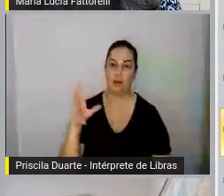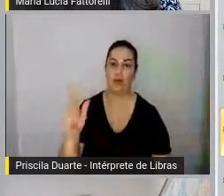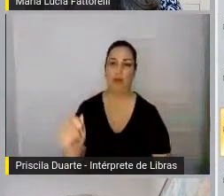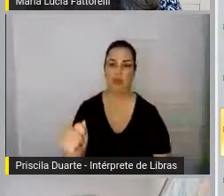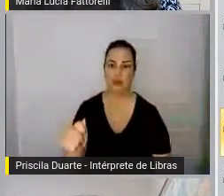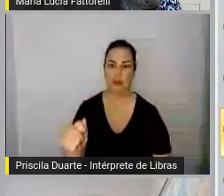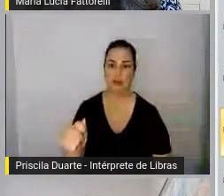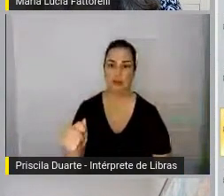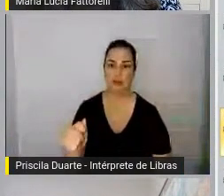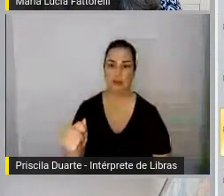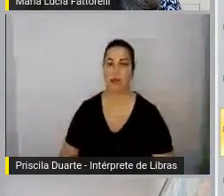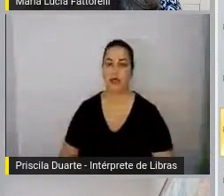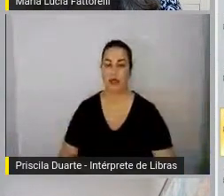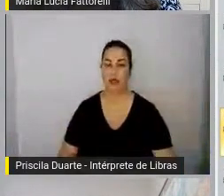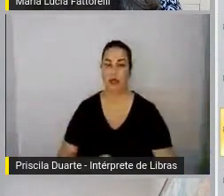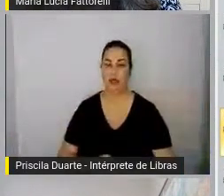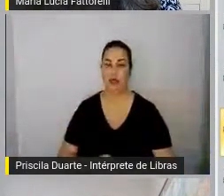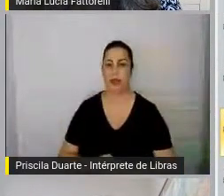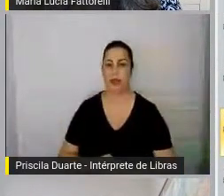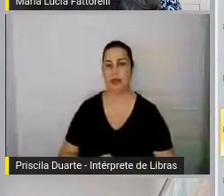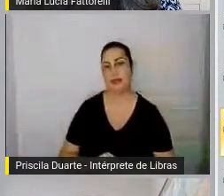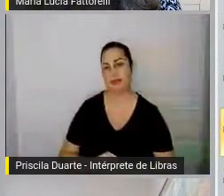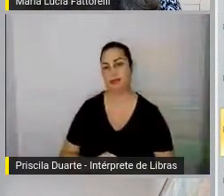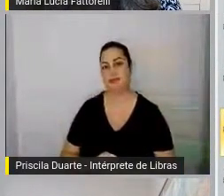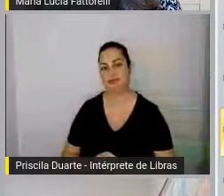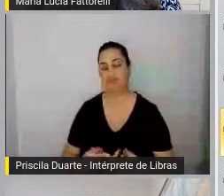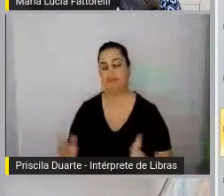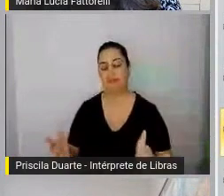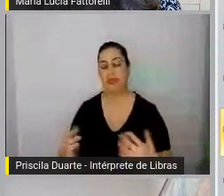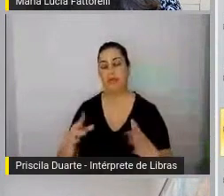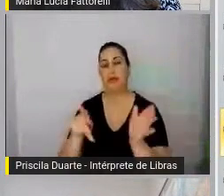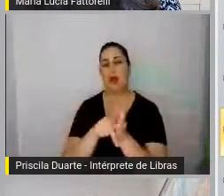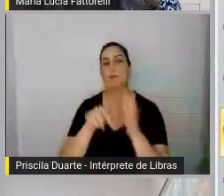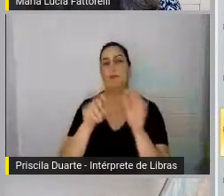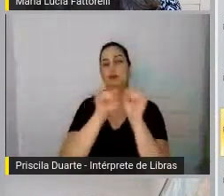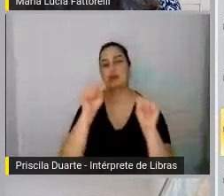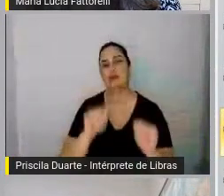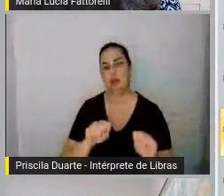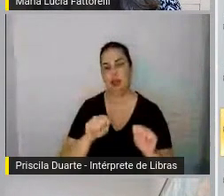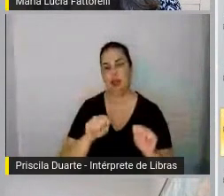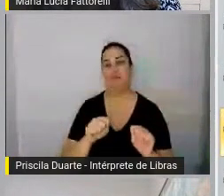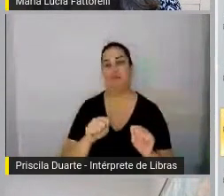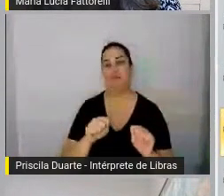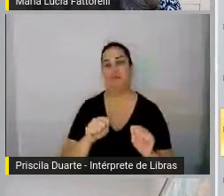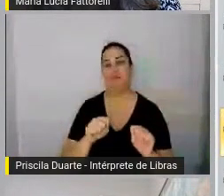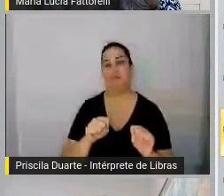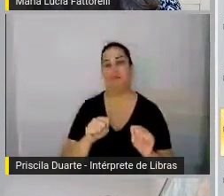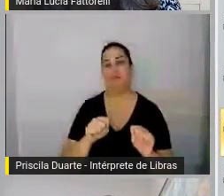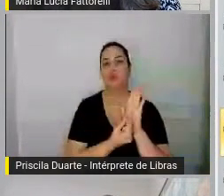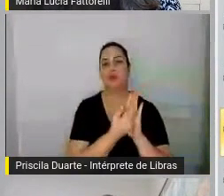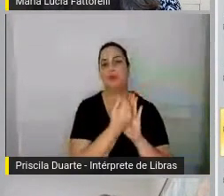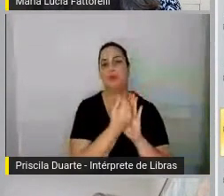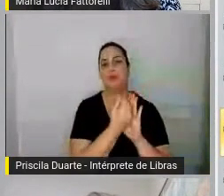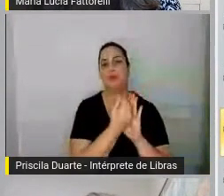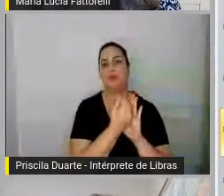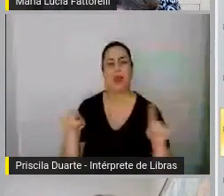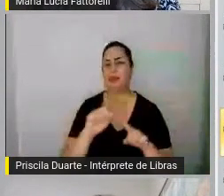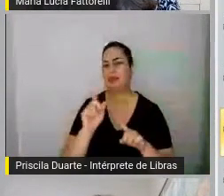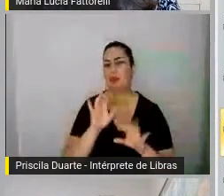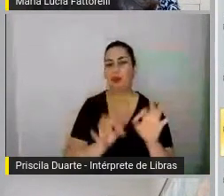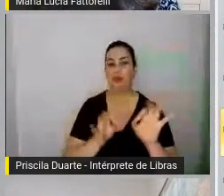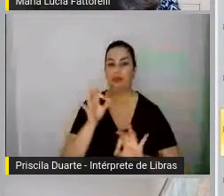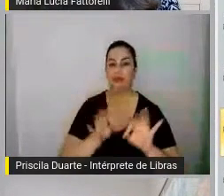é subestimado, né, tendo em vista que grande parte dos juros tem sido contabilizado como se fosse amortização. Então, quando eles